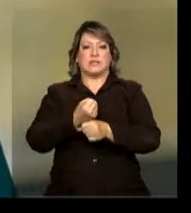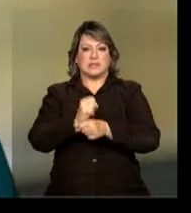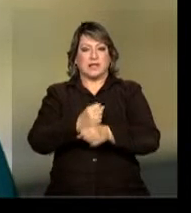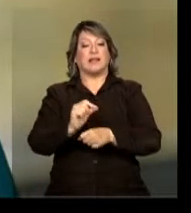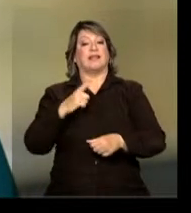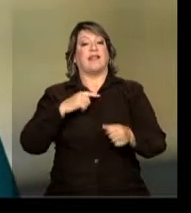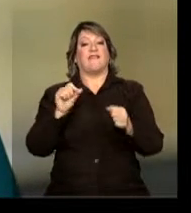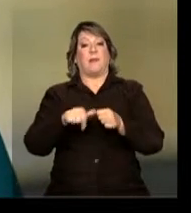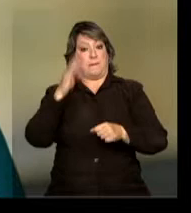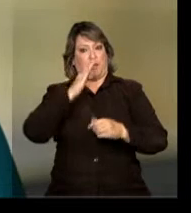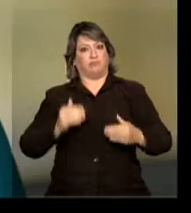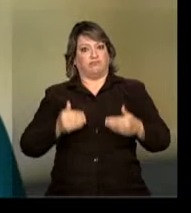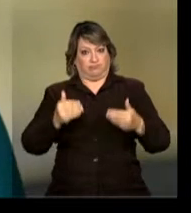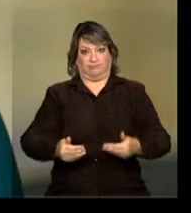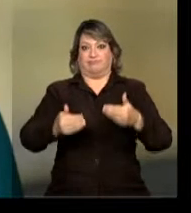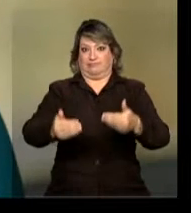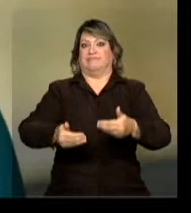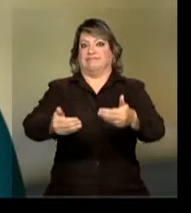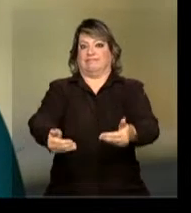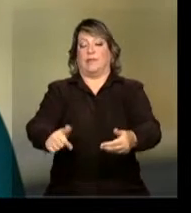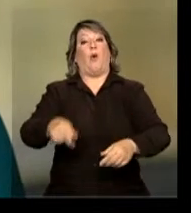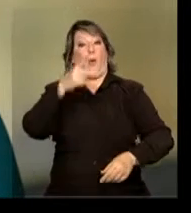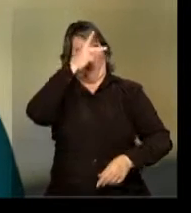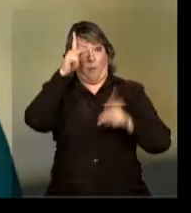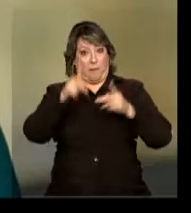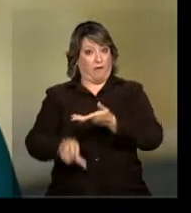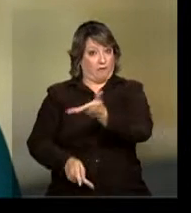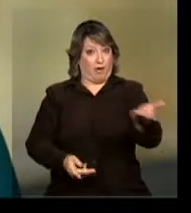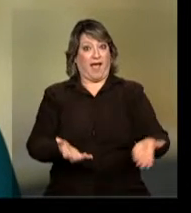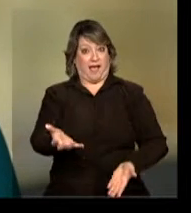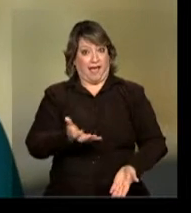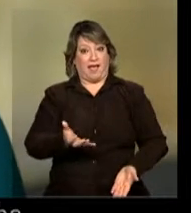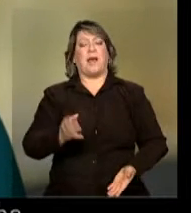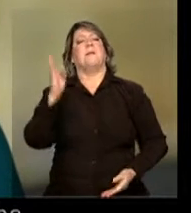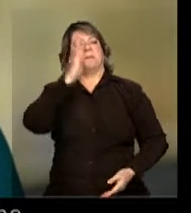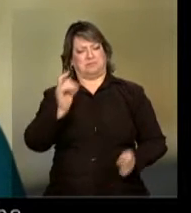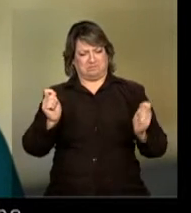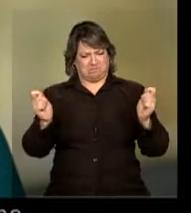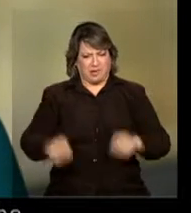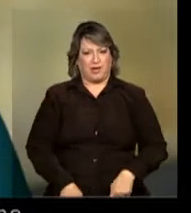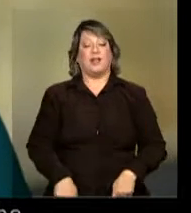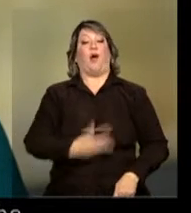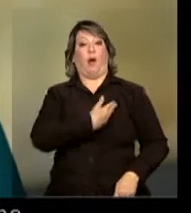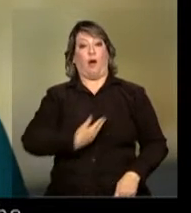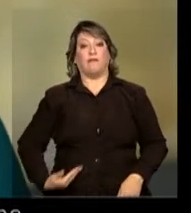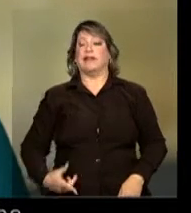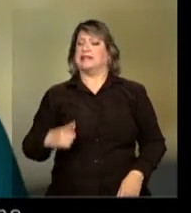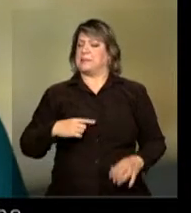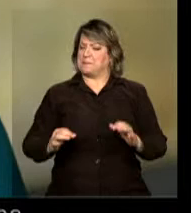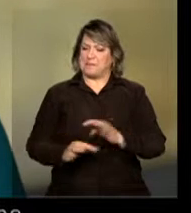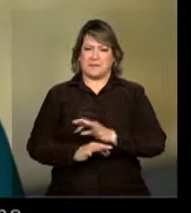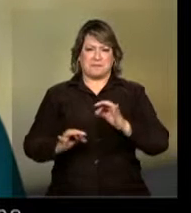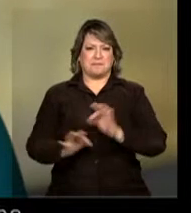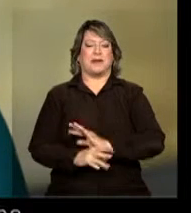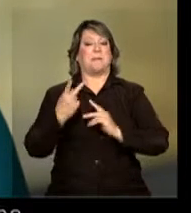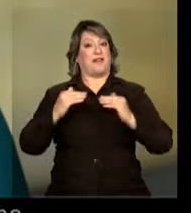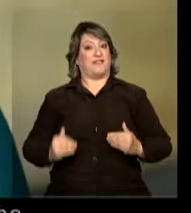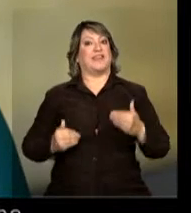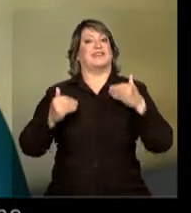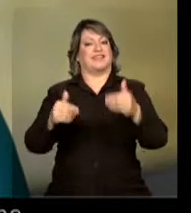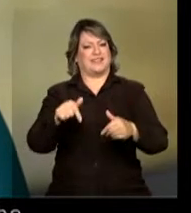feito o brasil avançar o povo quer o brasil pode e o governo está preparado para avançar